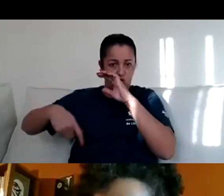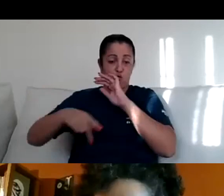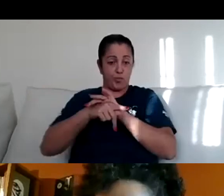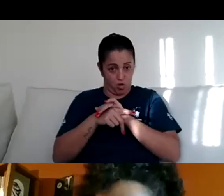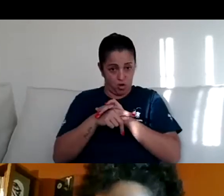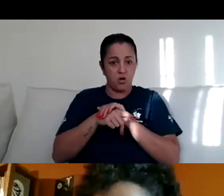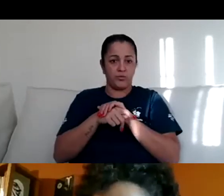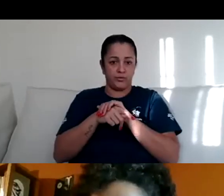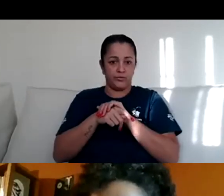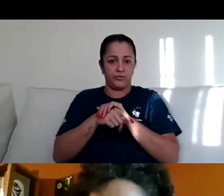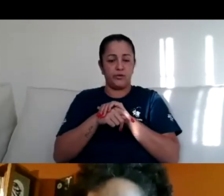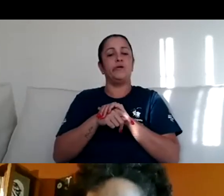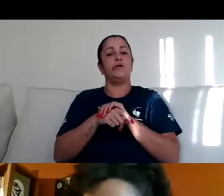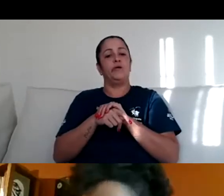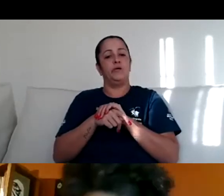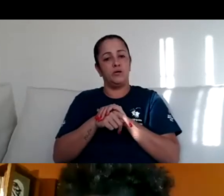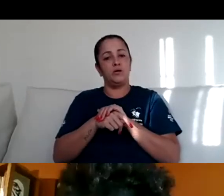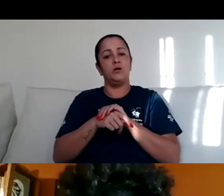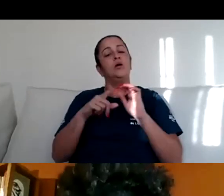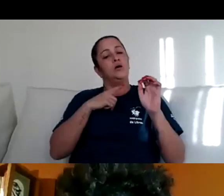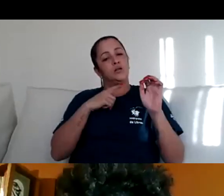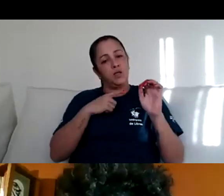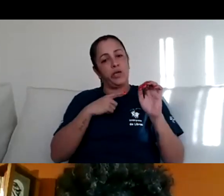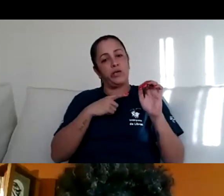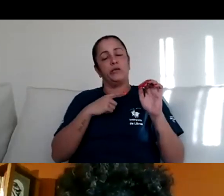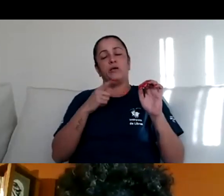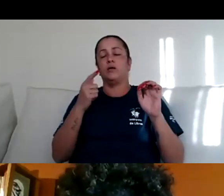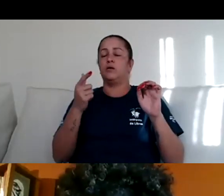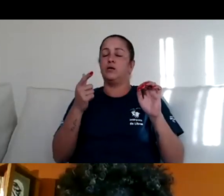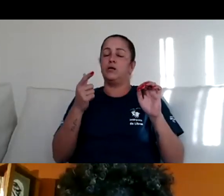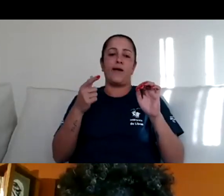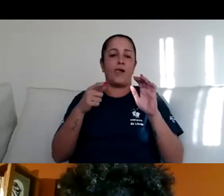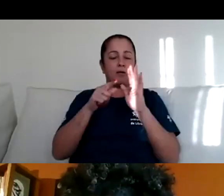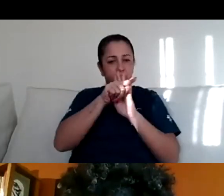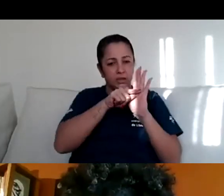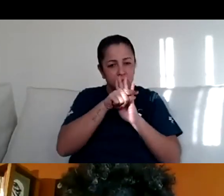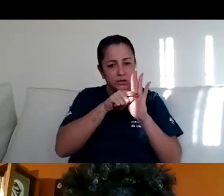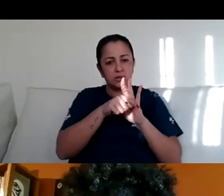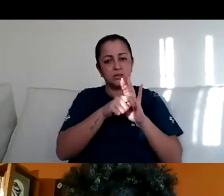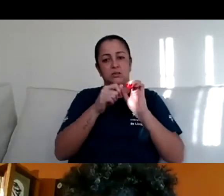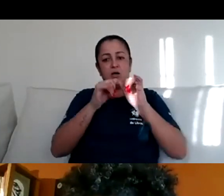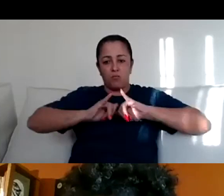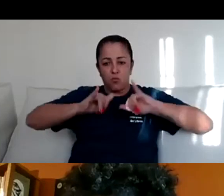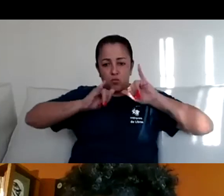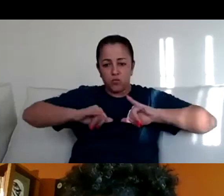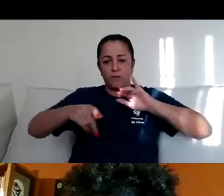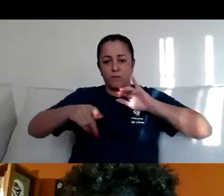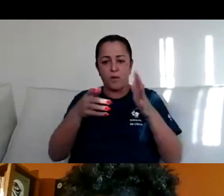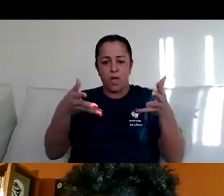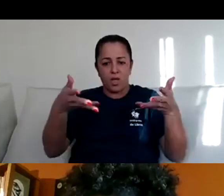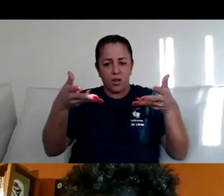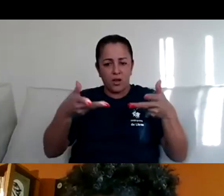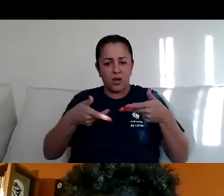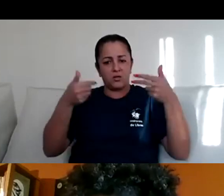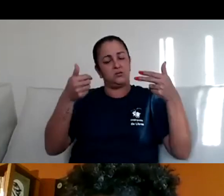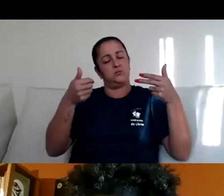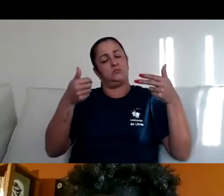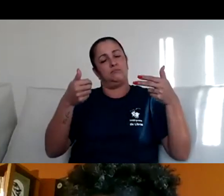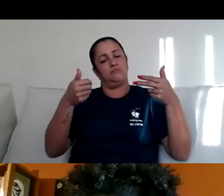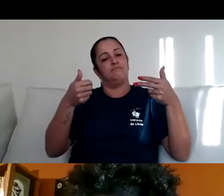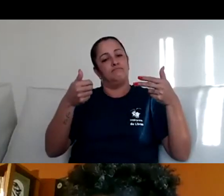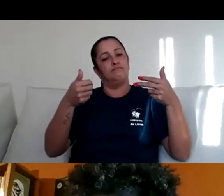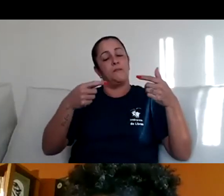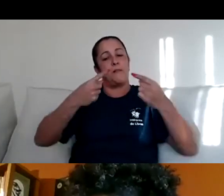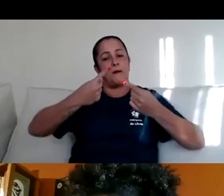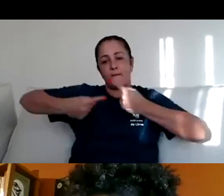dela, né, do trabalho que ela fez e dessa publicação maravilhosa que ela trouxe, contribuindo com esse debate. E aí depois a